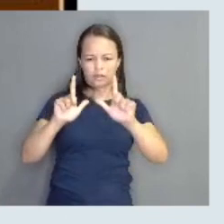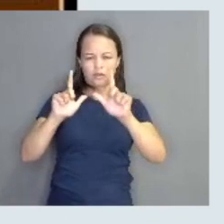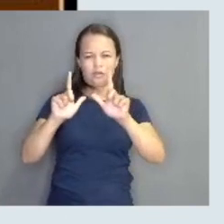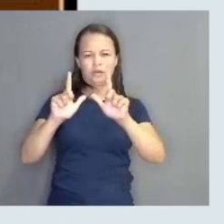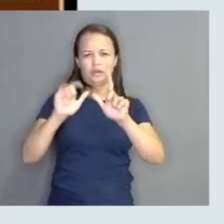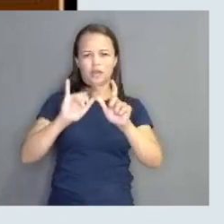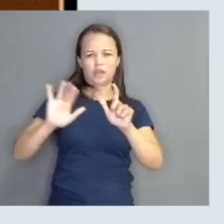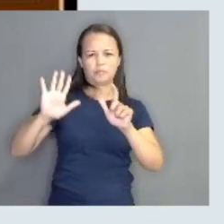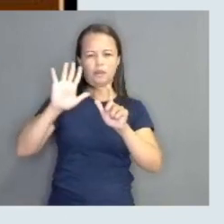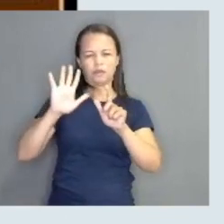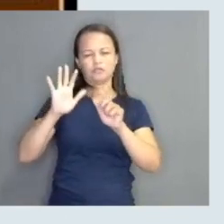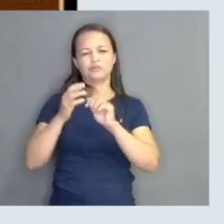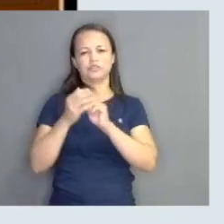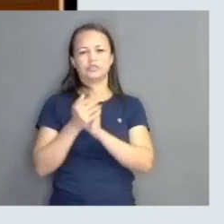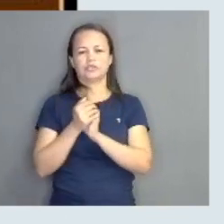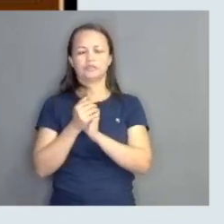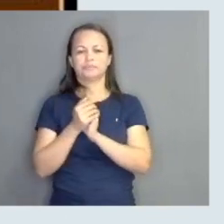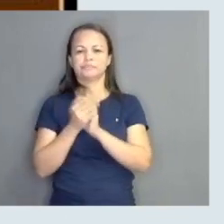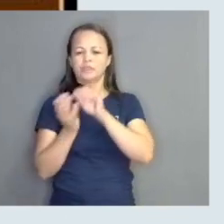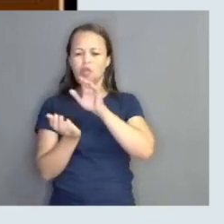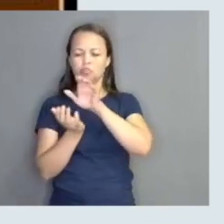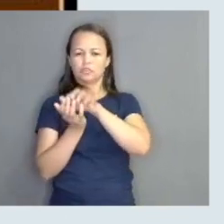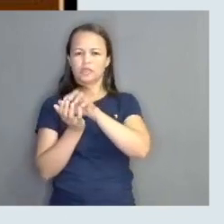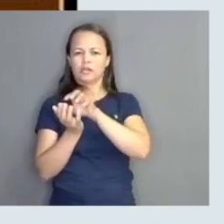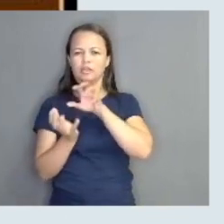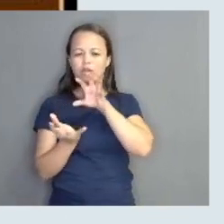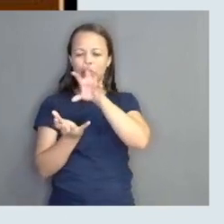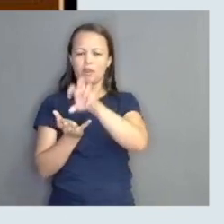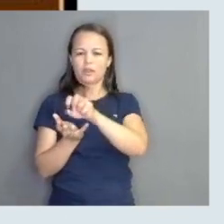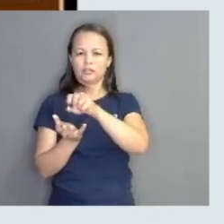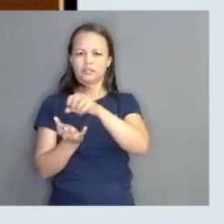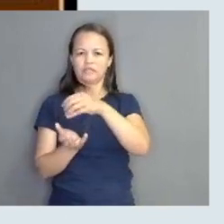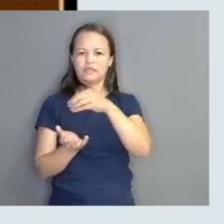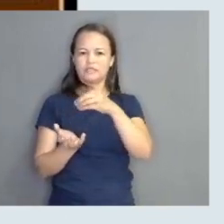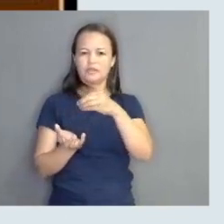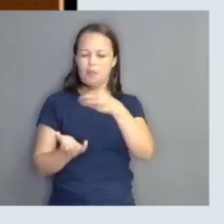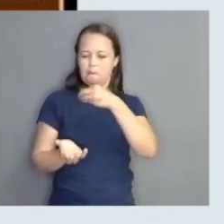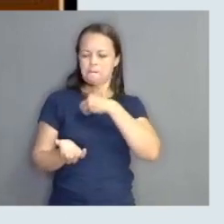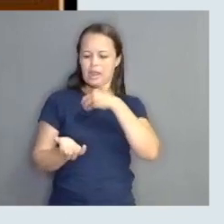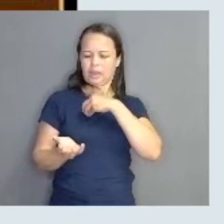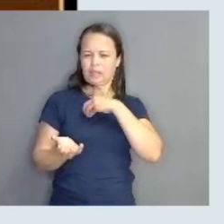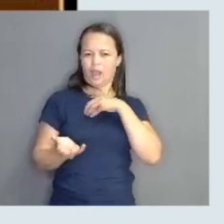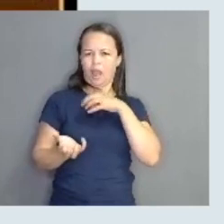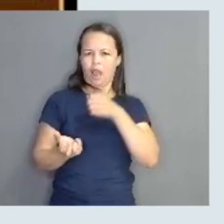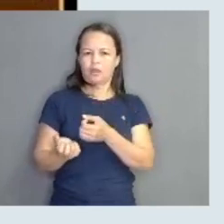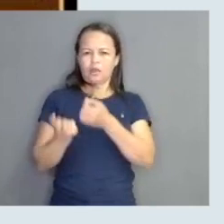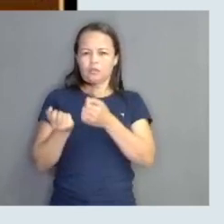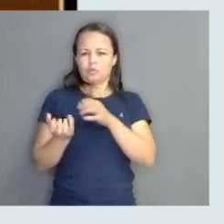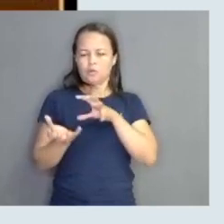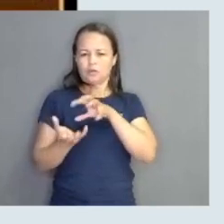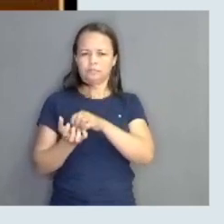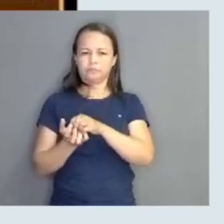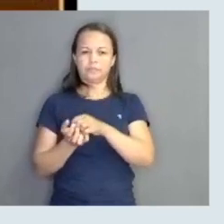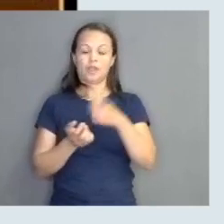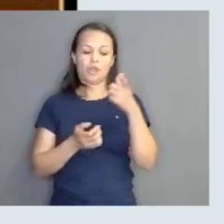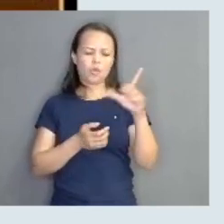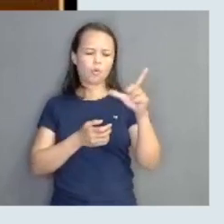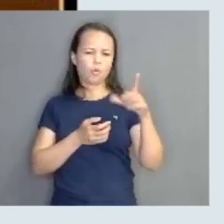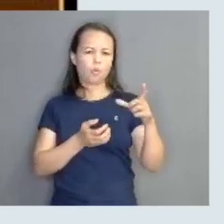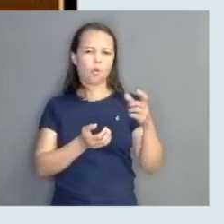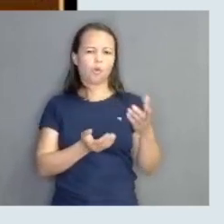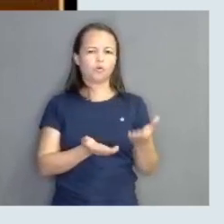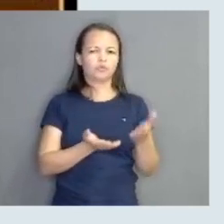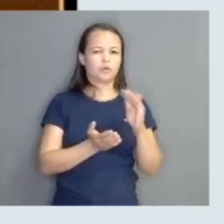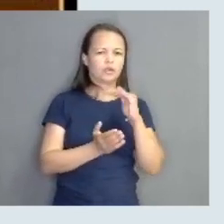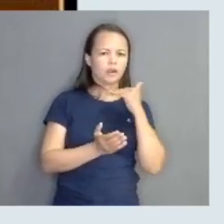muito pesado. Em outro momento, vocês percebem essa pessoa, já que o coração dele foi leve, sendo levado a